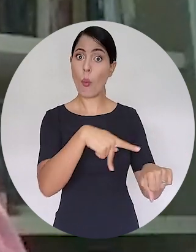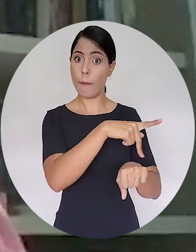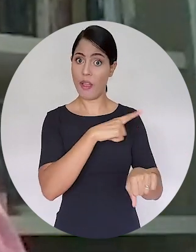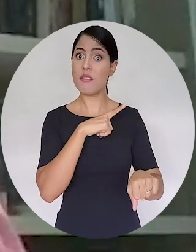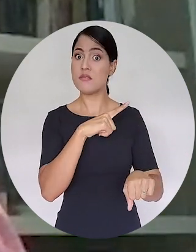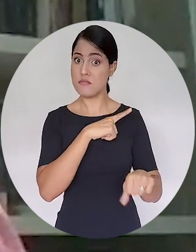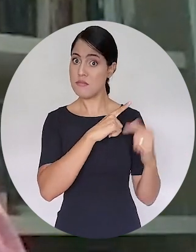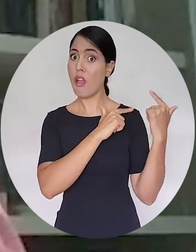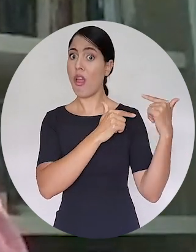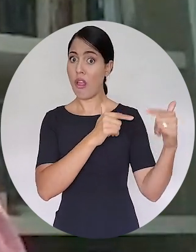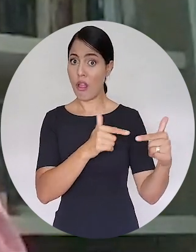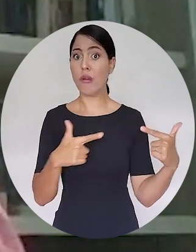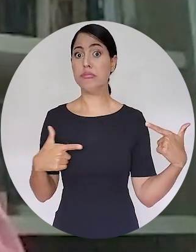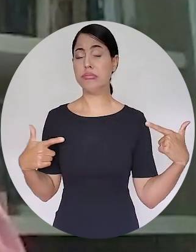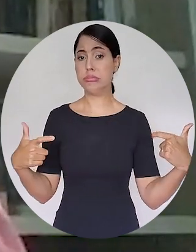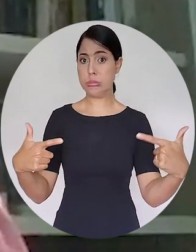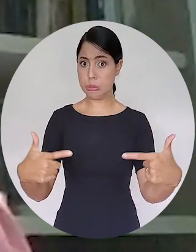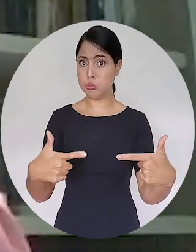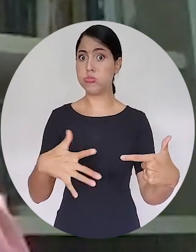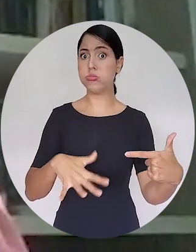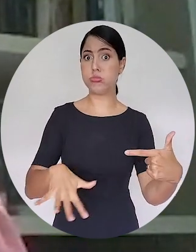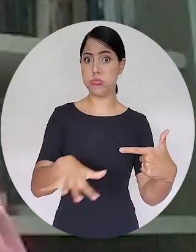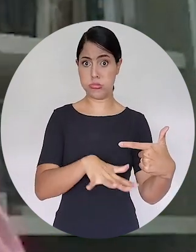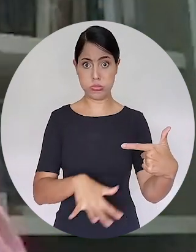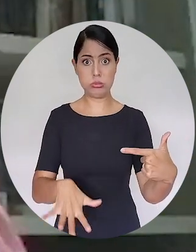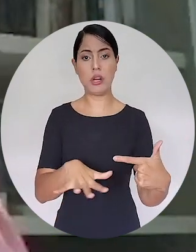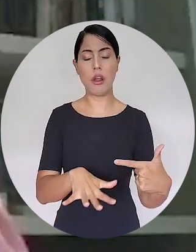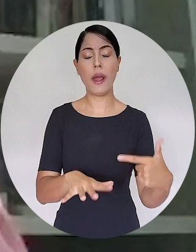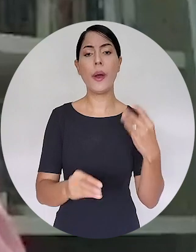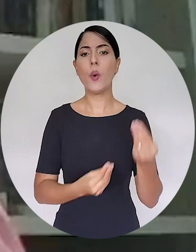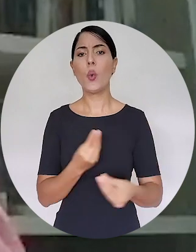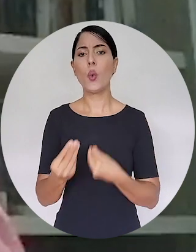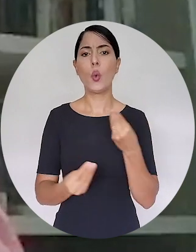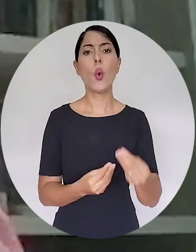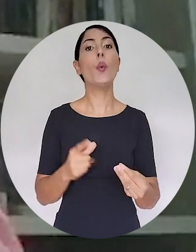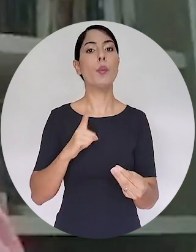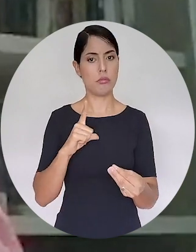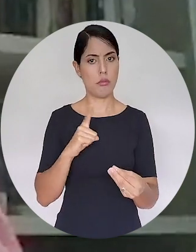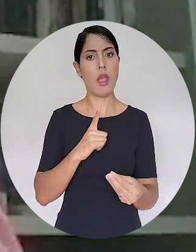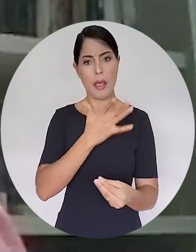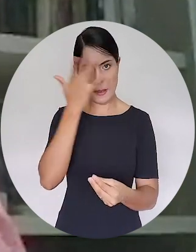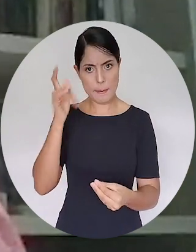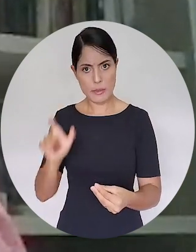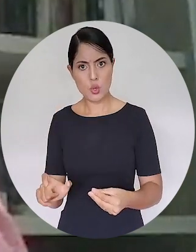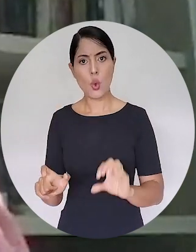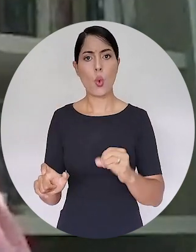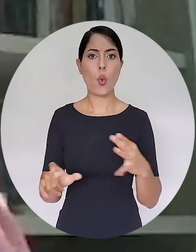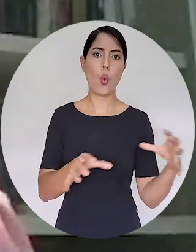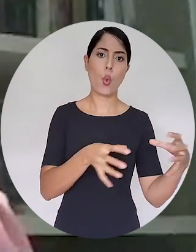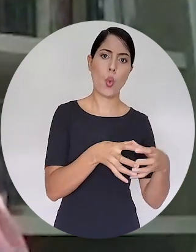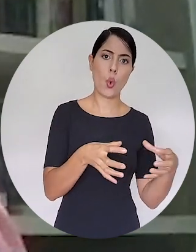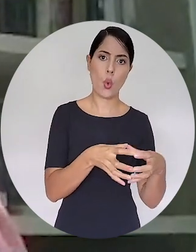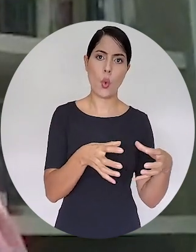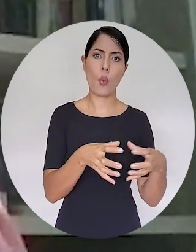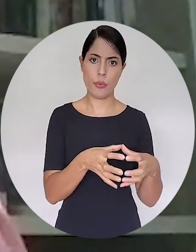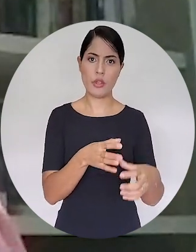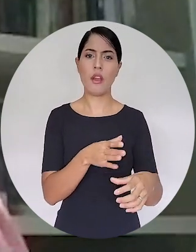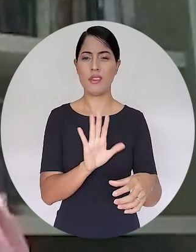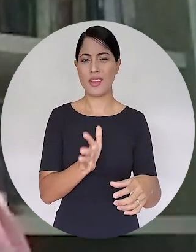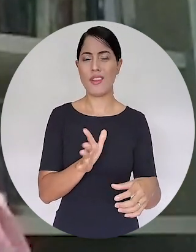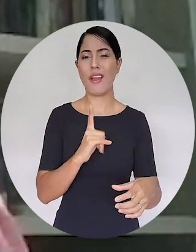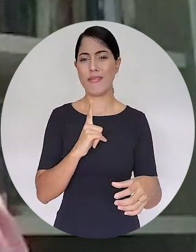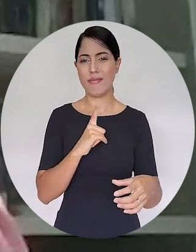países que têm esse histórico, isso é muito comum, né, de você ter pessoas ou até grupos que são especializados